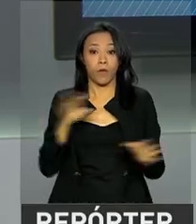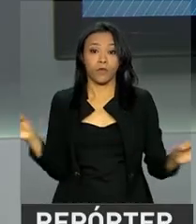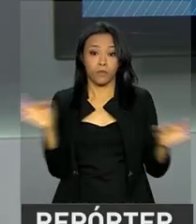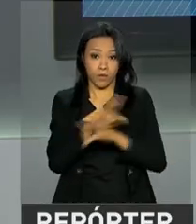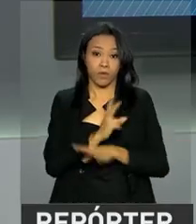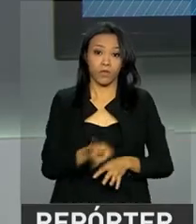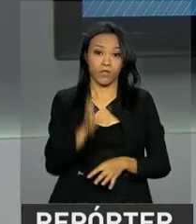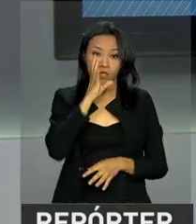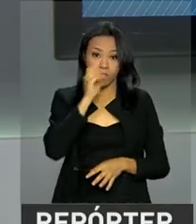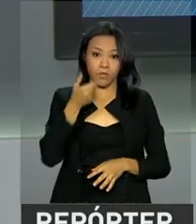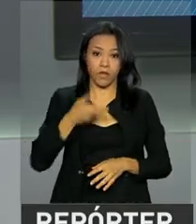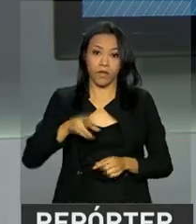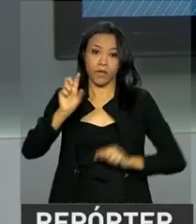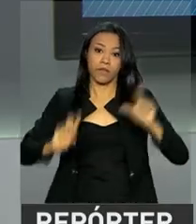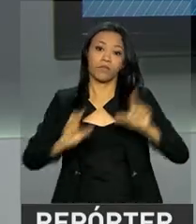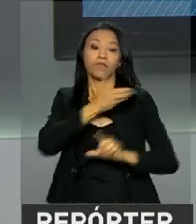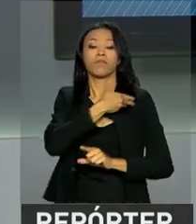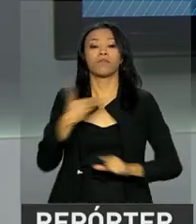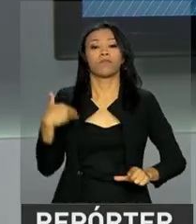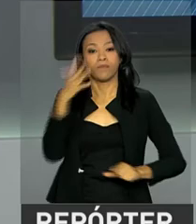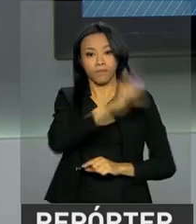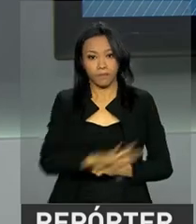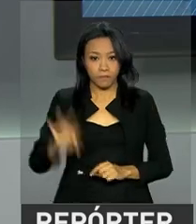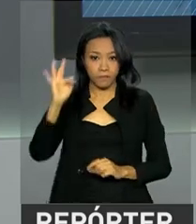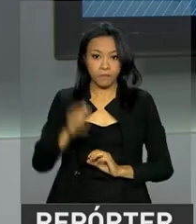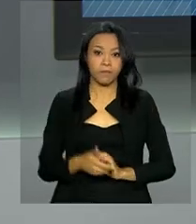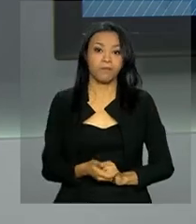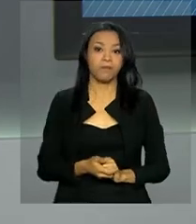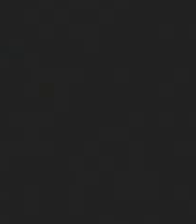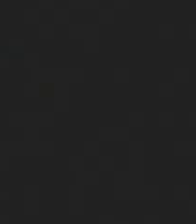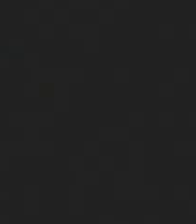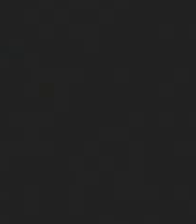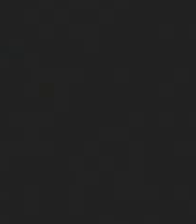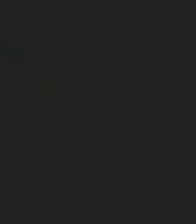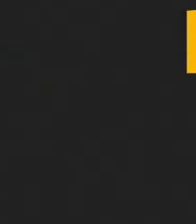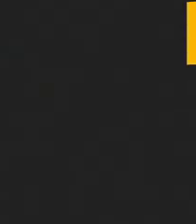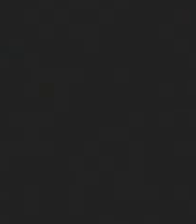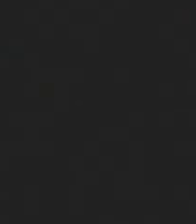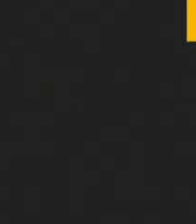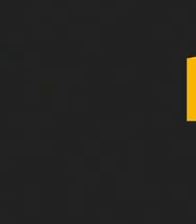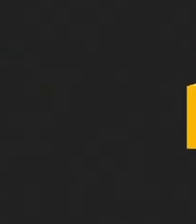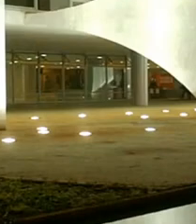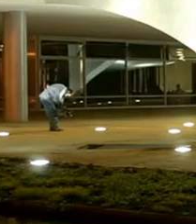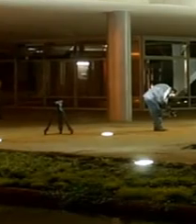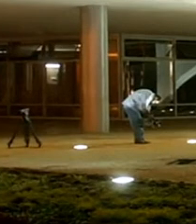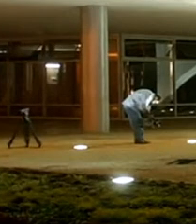por aqui. Continue com a gente na NBR, a TV do Governo Federal.